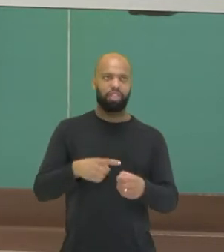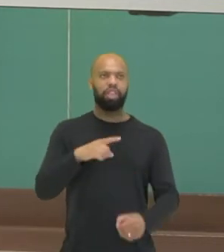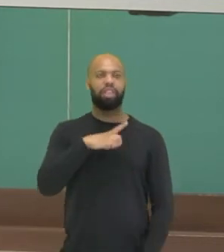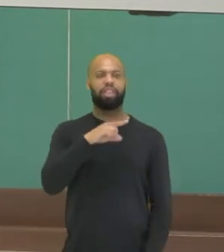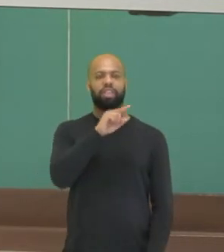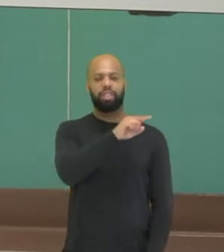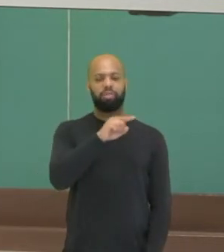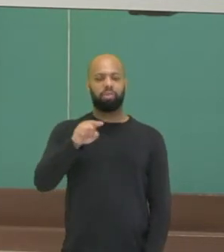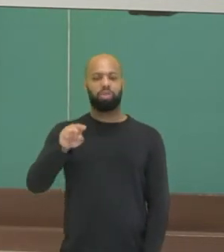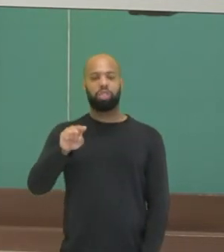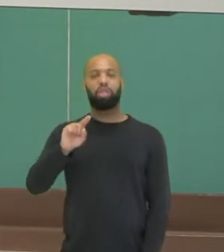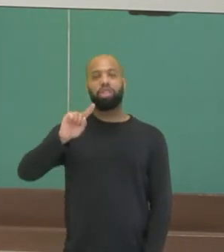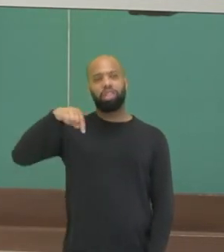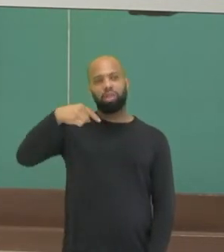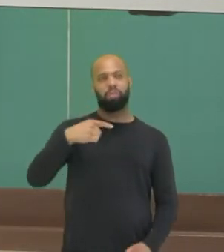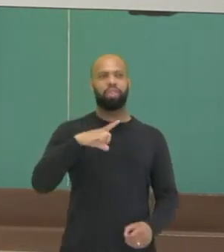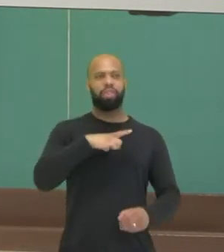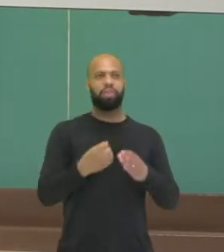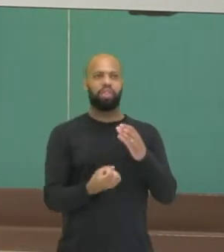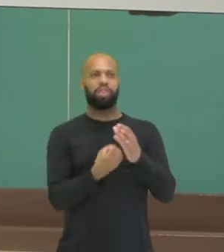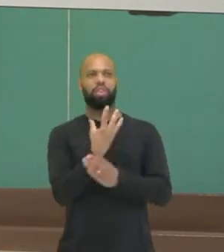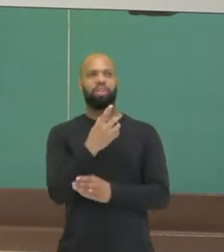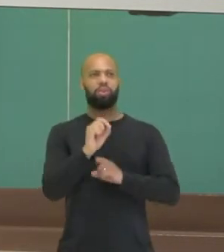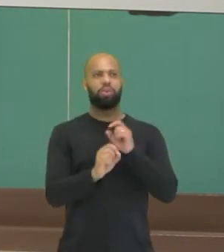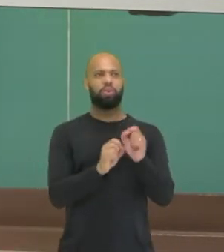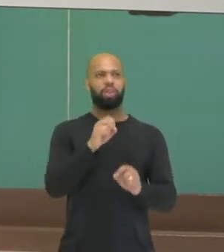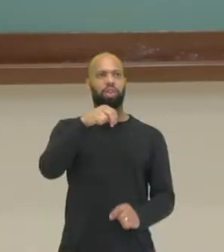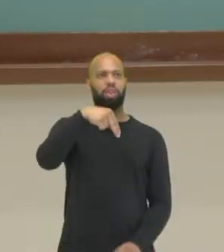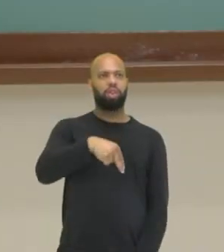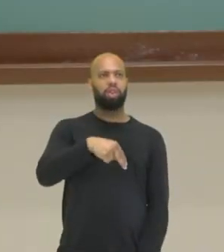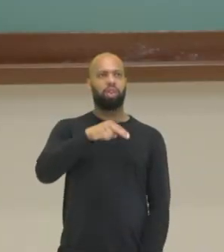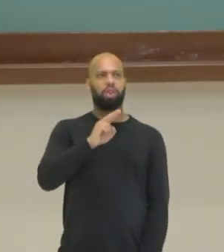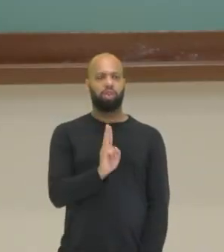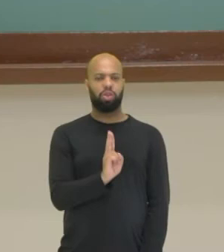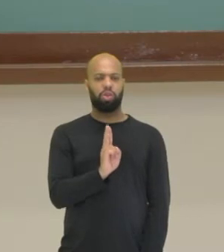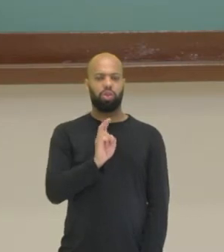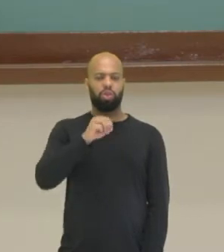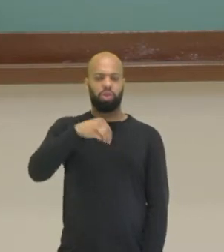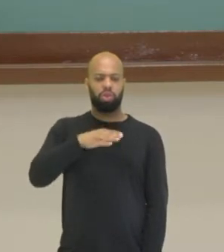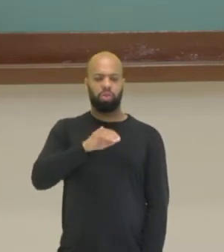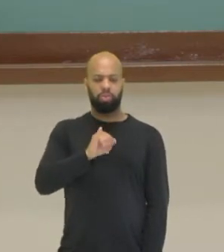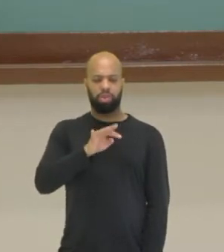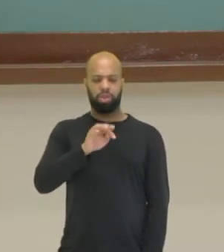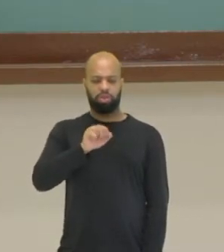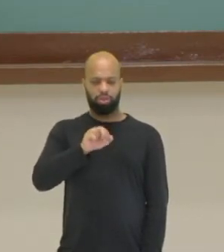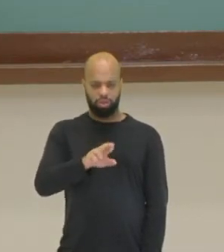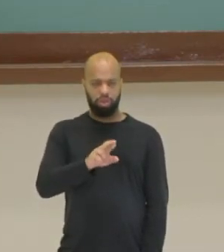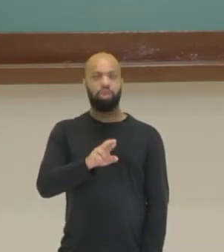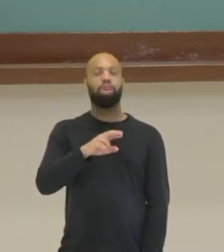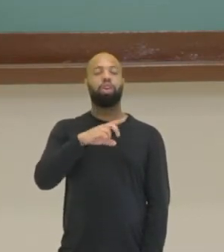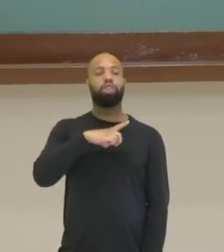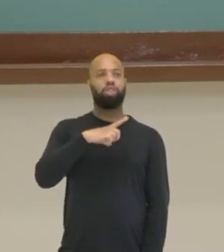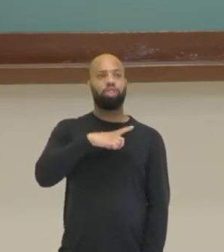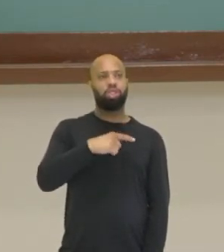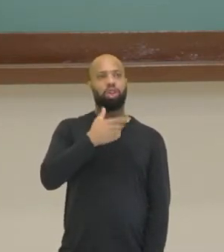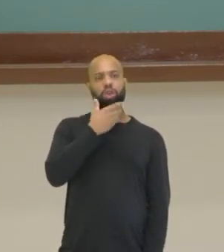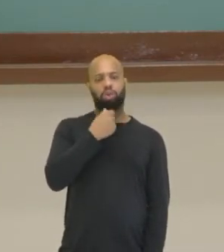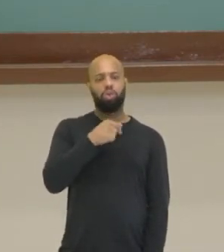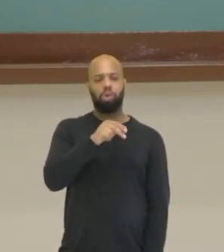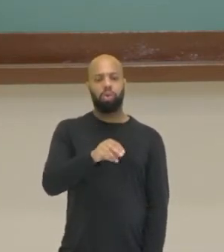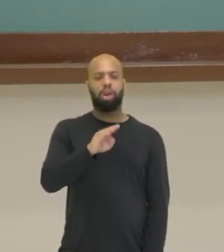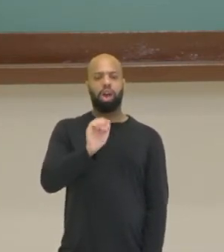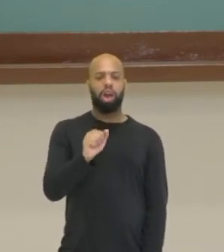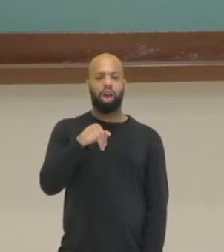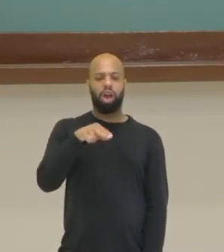ligação. Surge Númitor, o rei de Alba Longa. Nessa cidade, Alba Longa, o Númitor tinha um irmão chamado Amúlio, que era